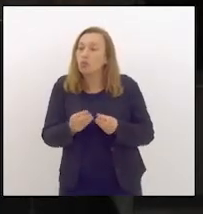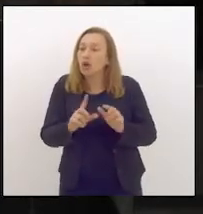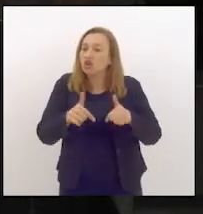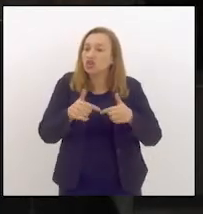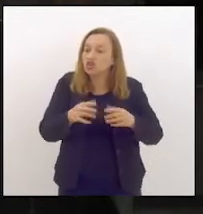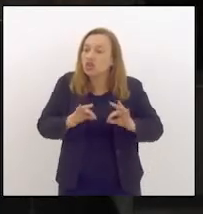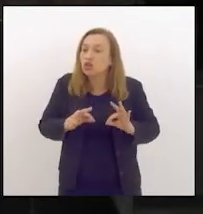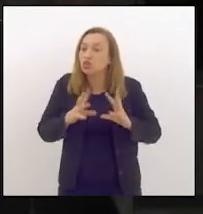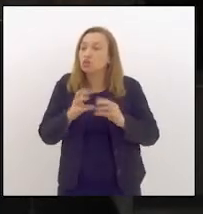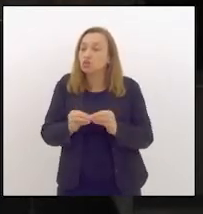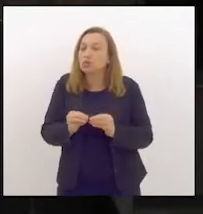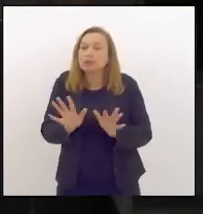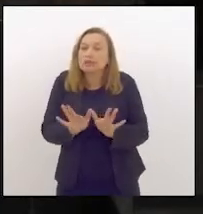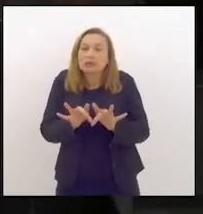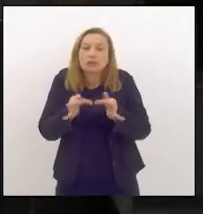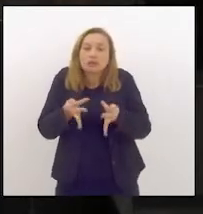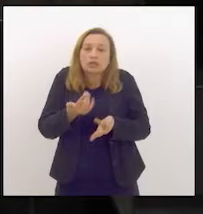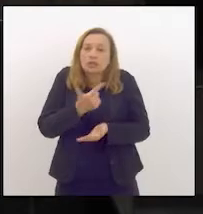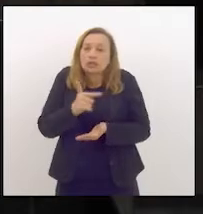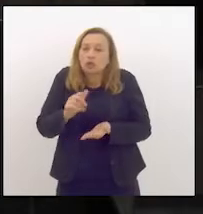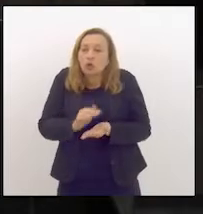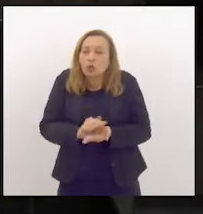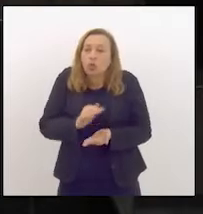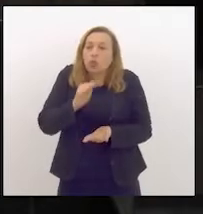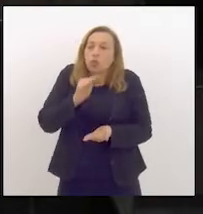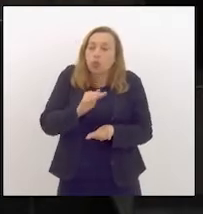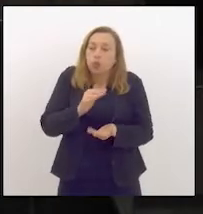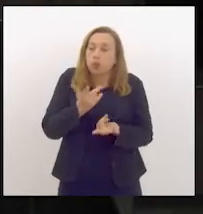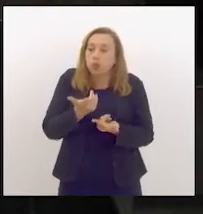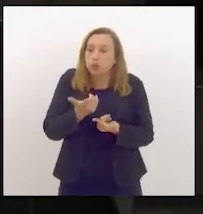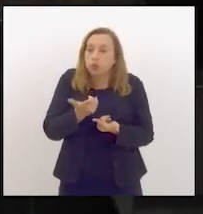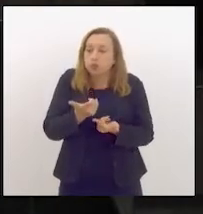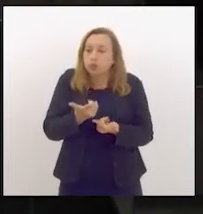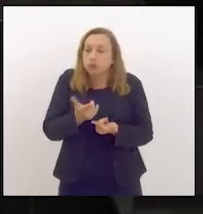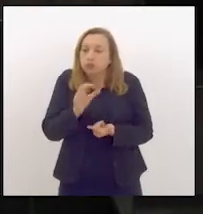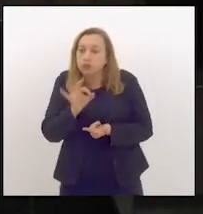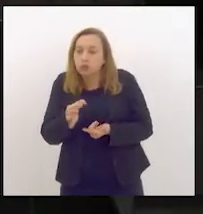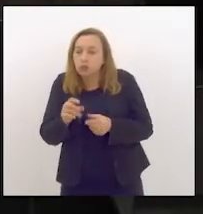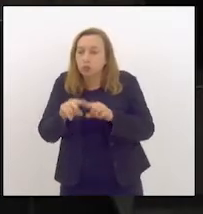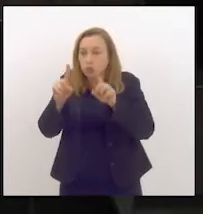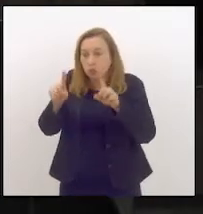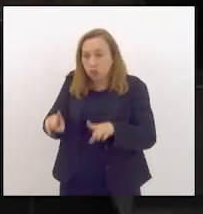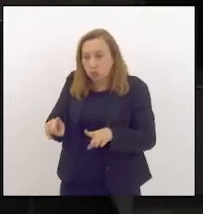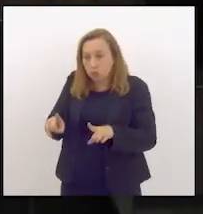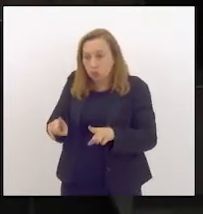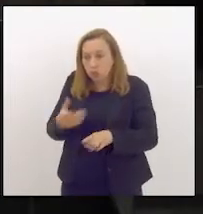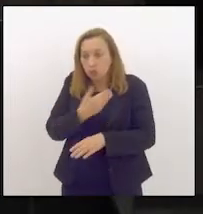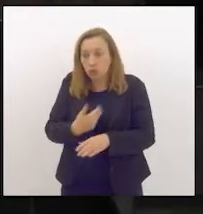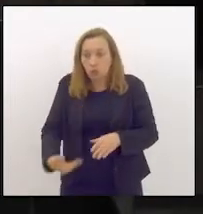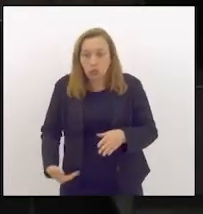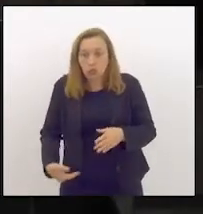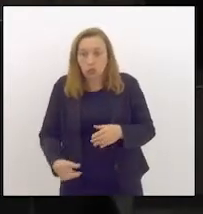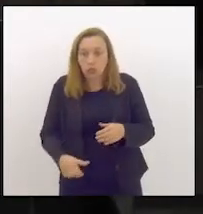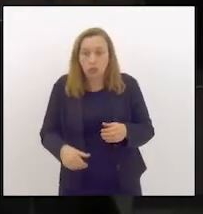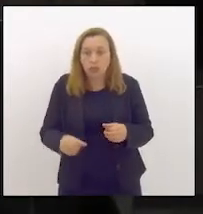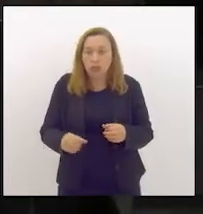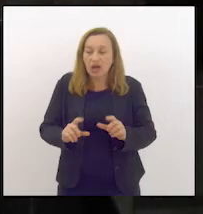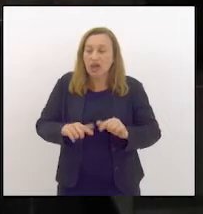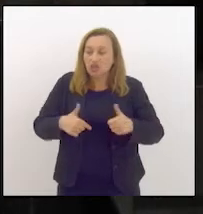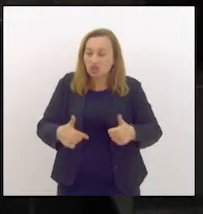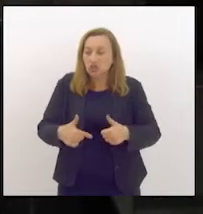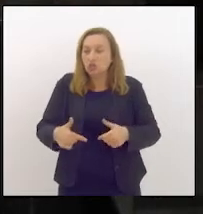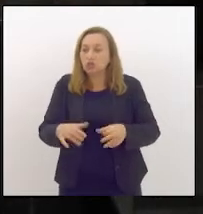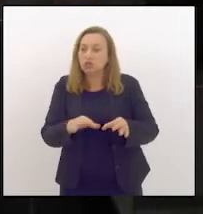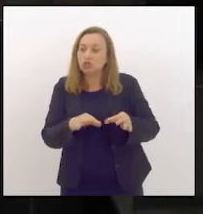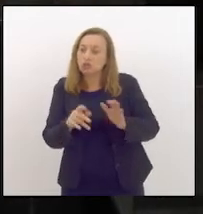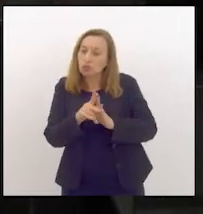simplesmente não tinham o volume de funcionários públicos para tocar esses projetos